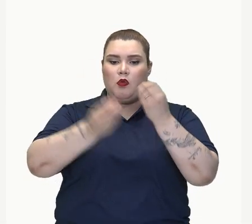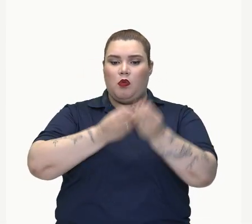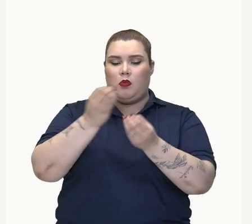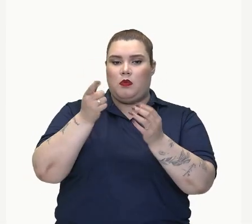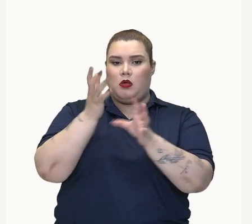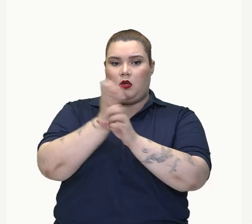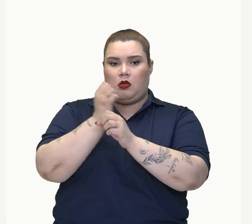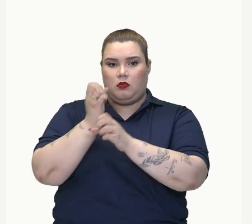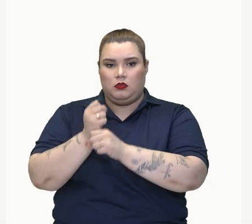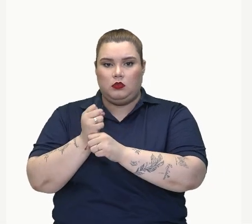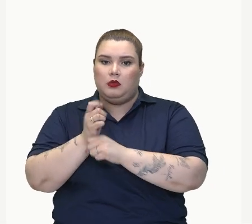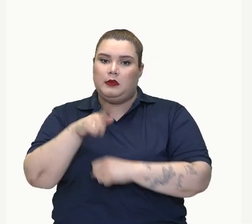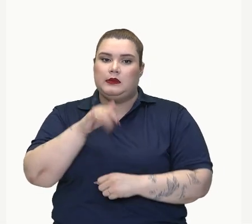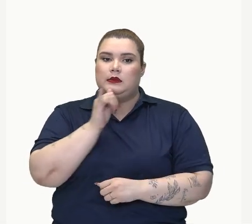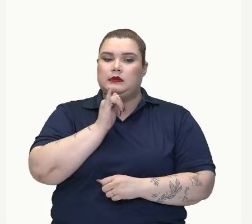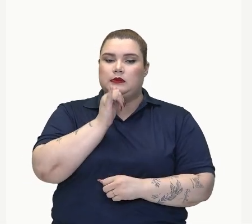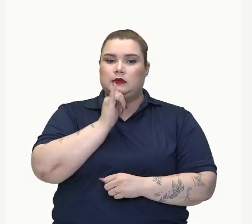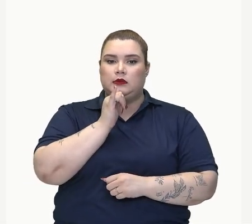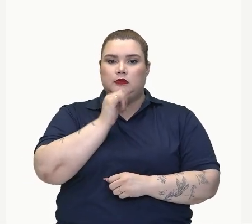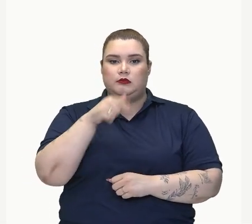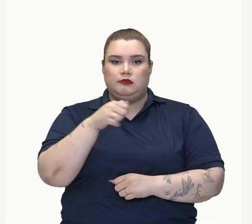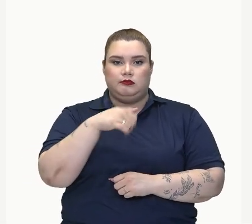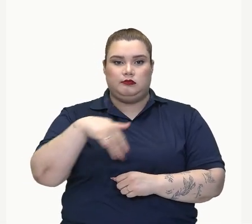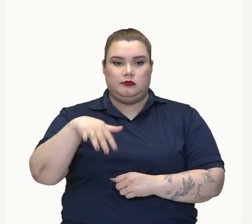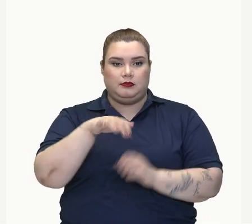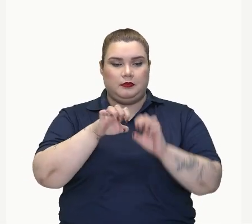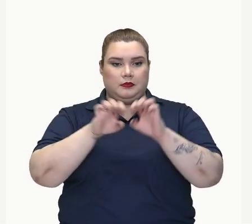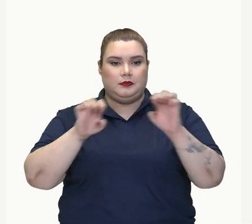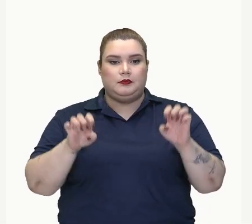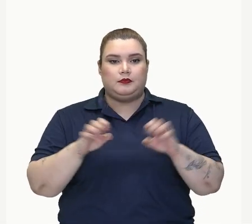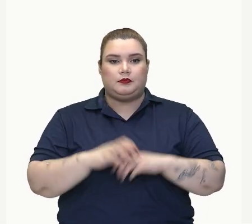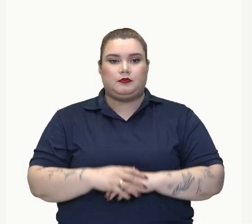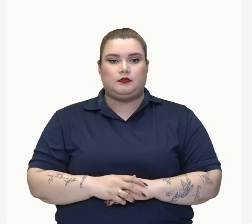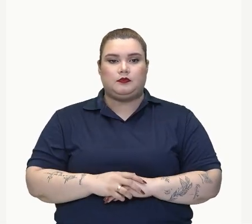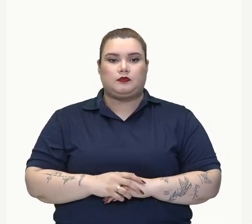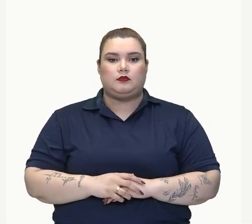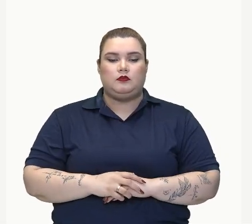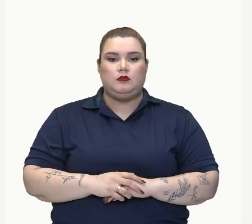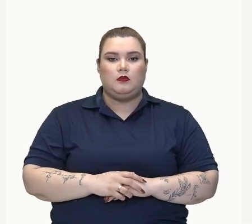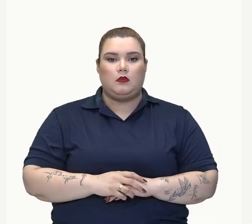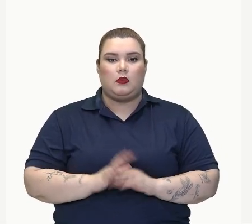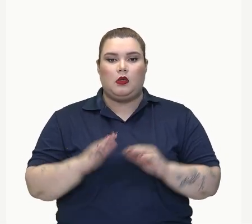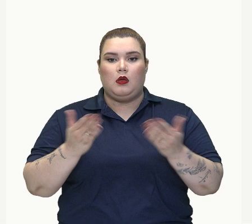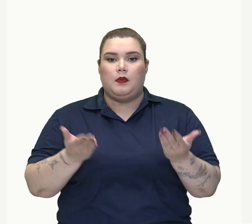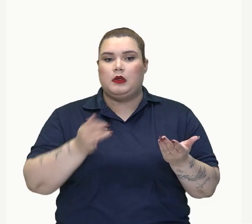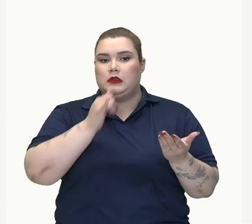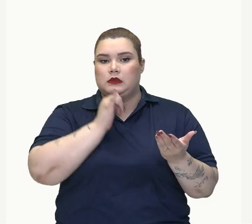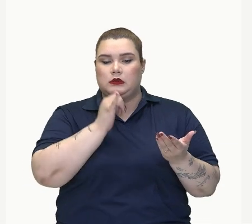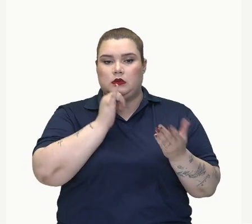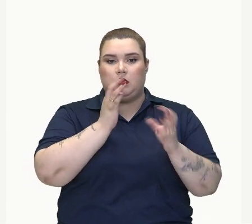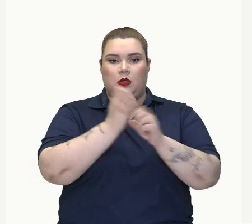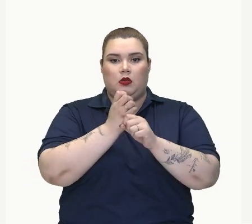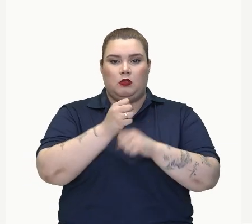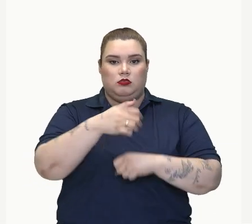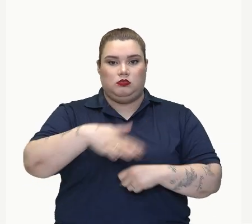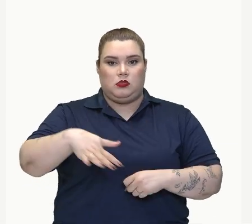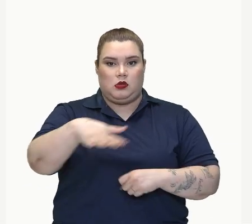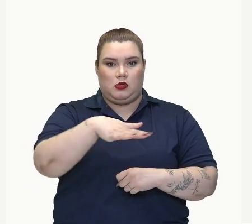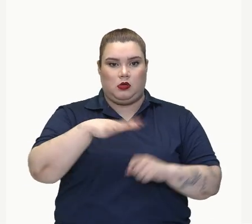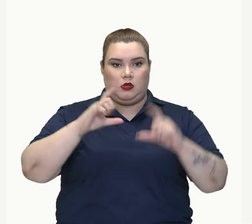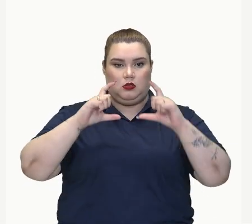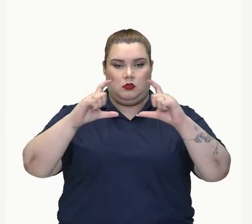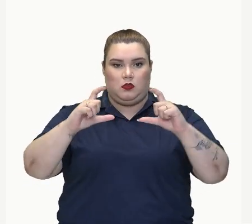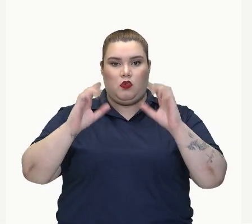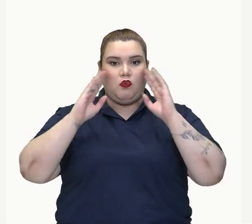exemplo essa fórmula. Acompanhe comigo, ó. A gente tem um exemplo aí, a gente vai calcular a área de uma elipse, tá? Com